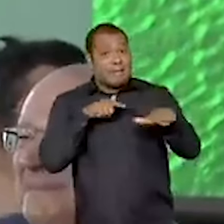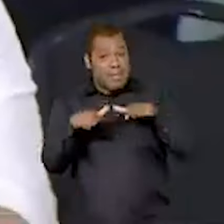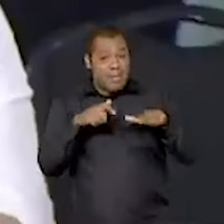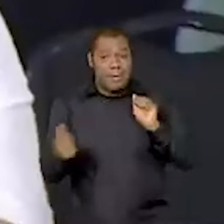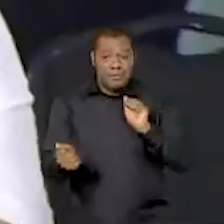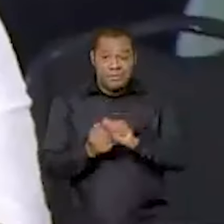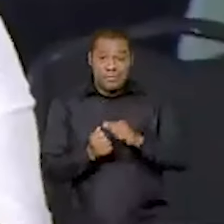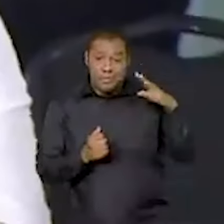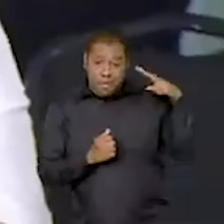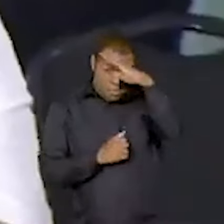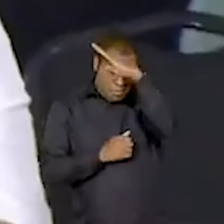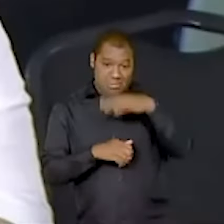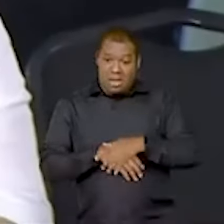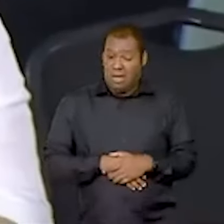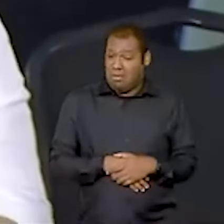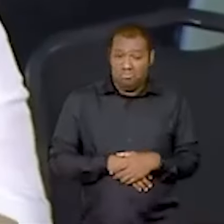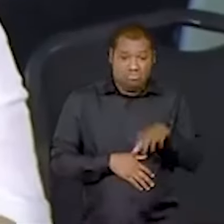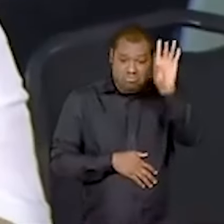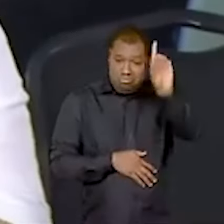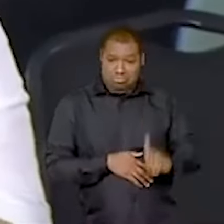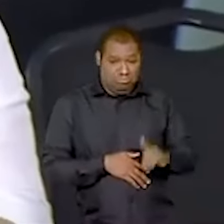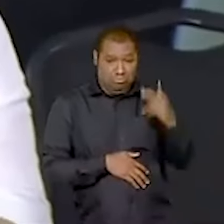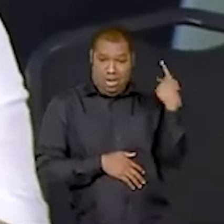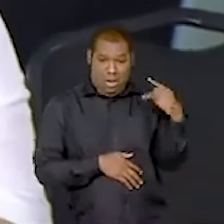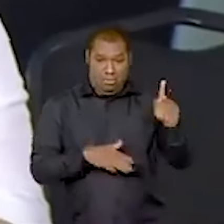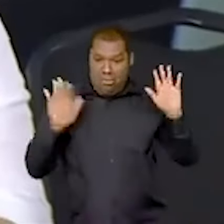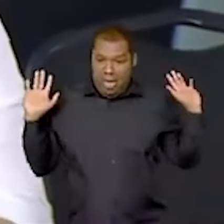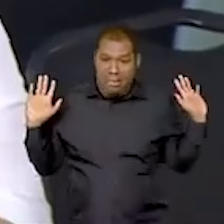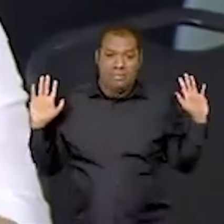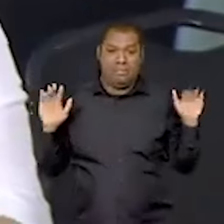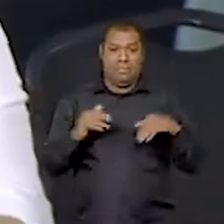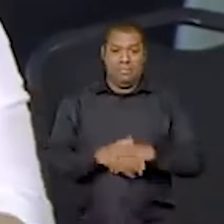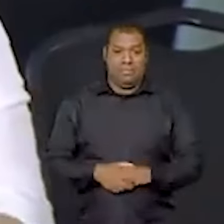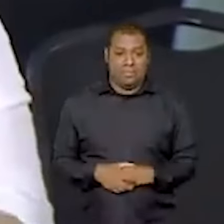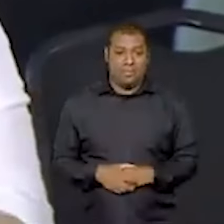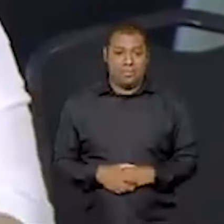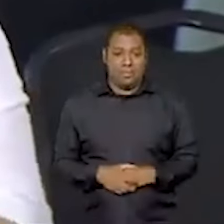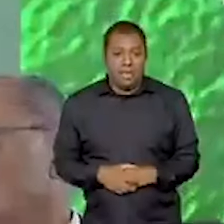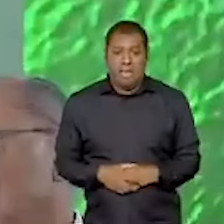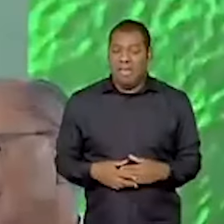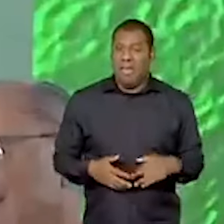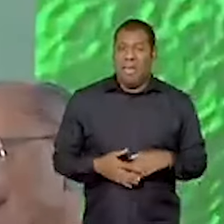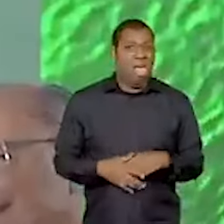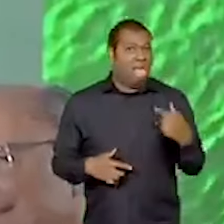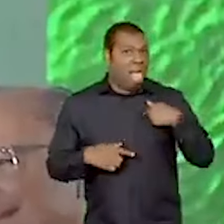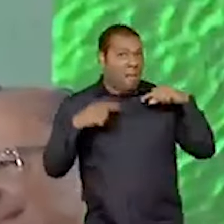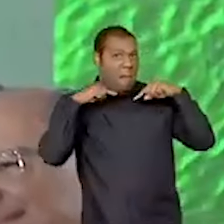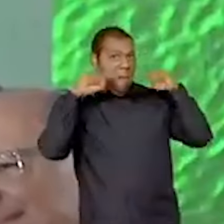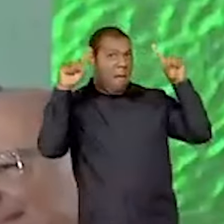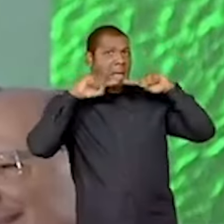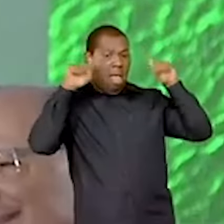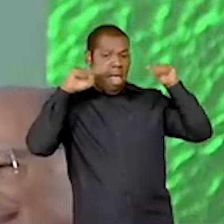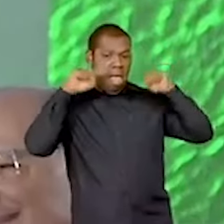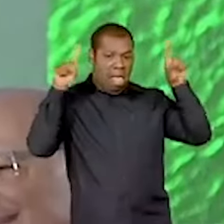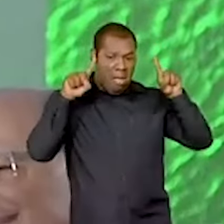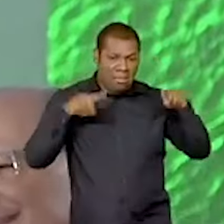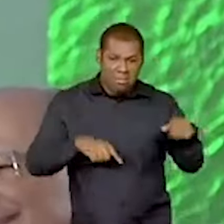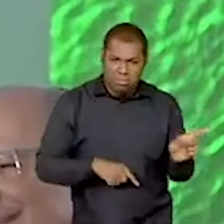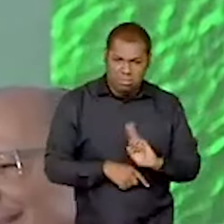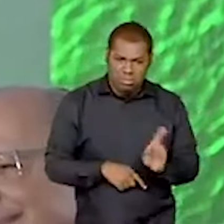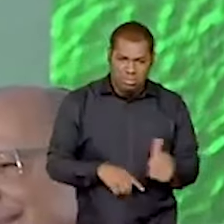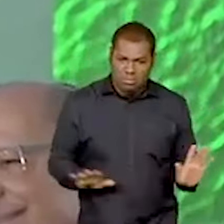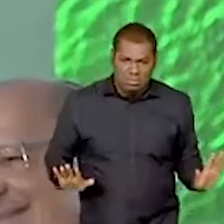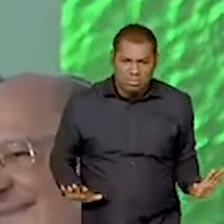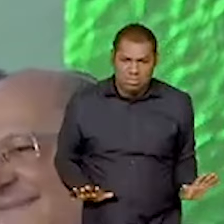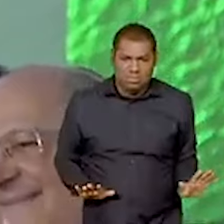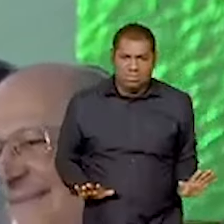dele. E depois ele ganhou de nós as eleições. O que é que eu vou lamentar? O que é que eu vou lamentar?